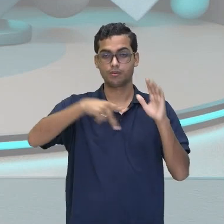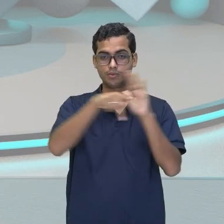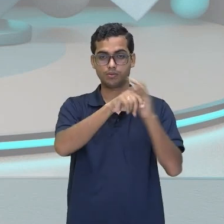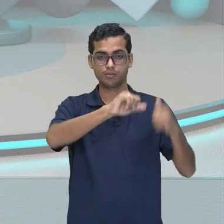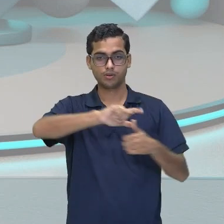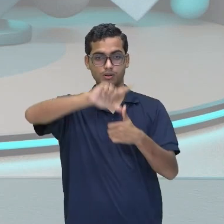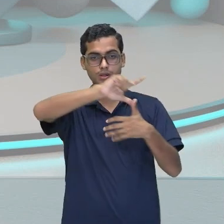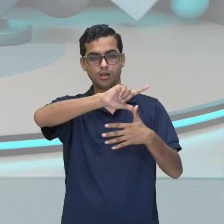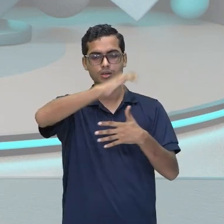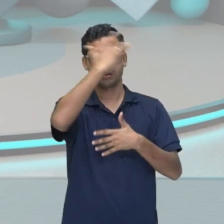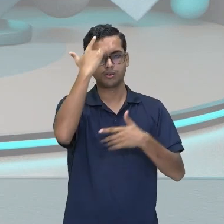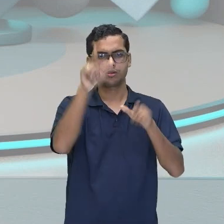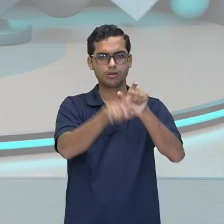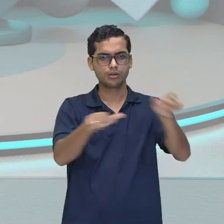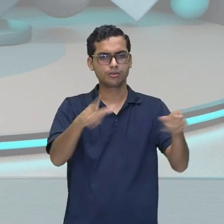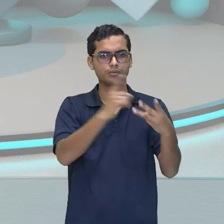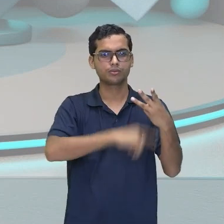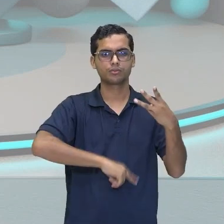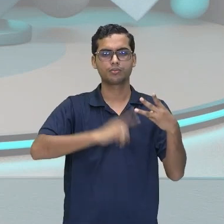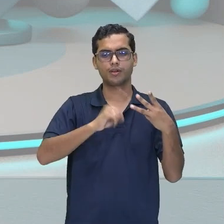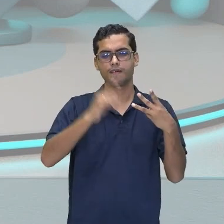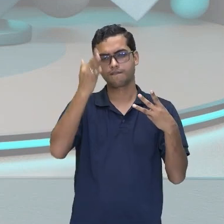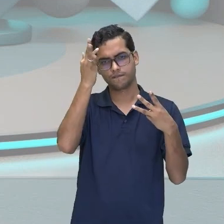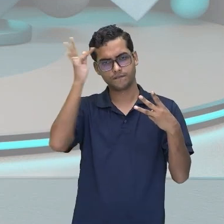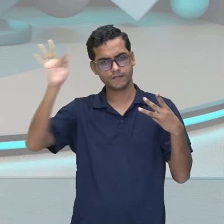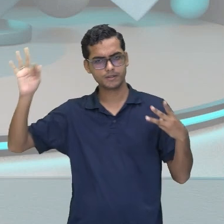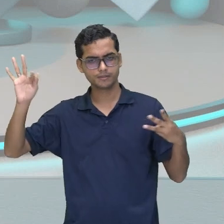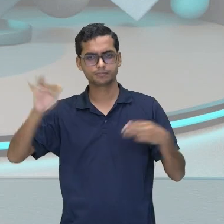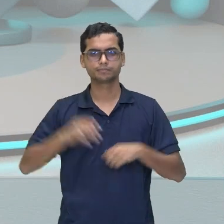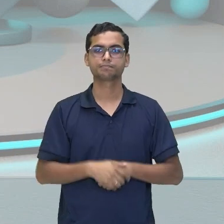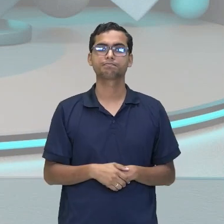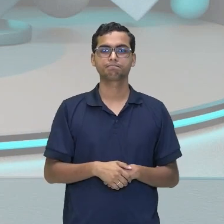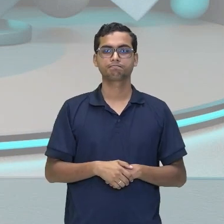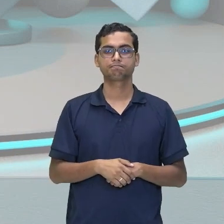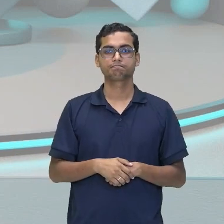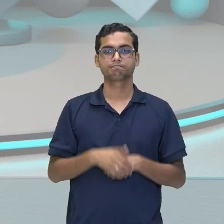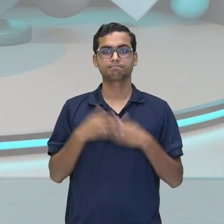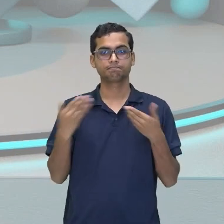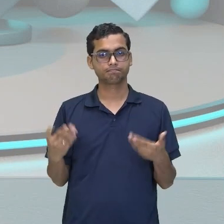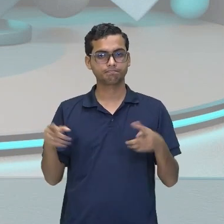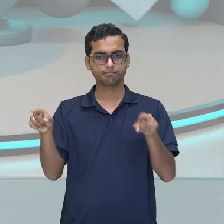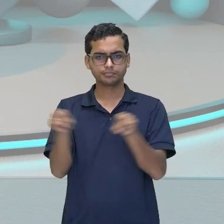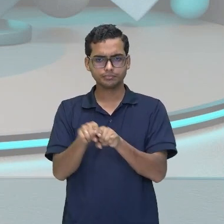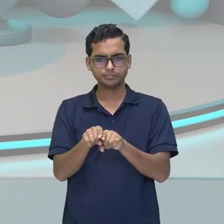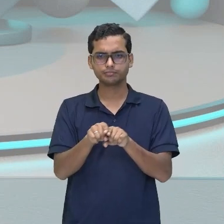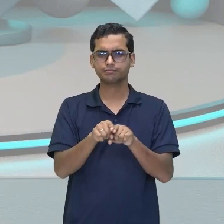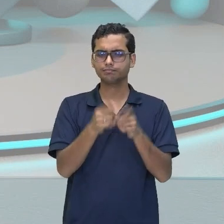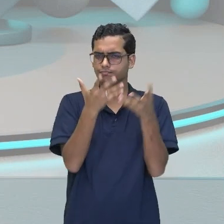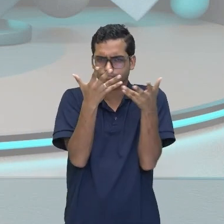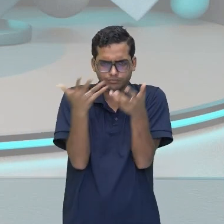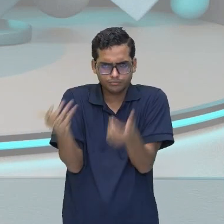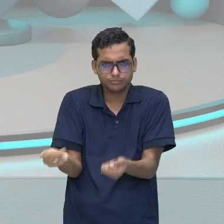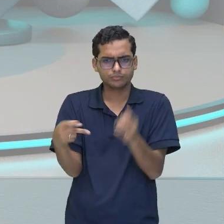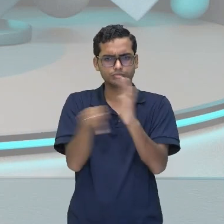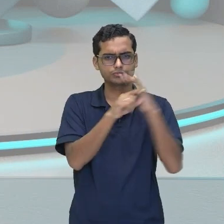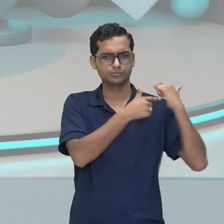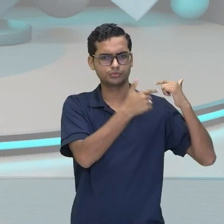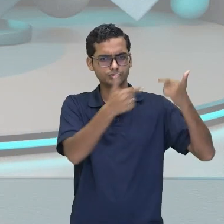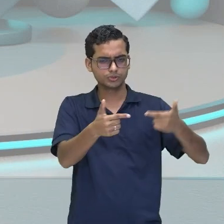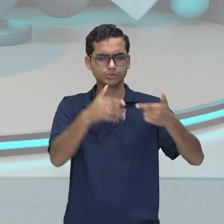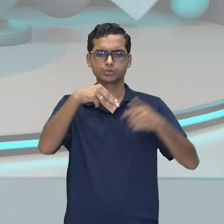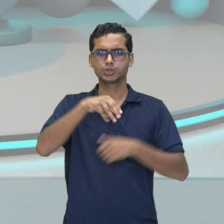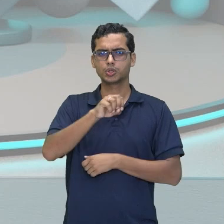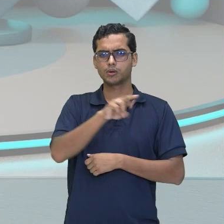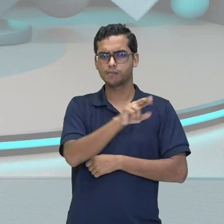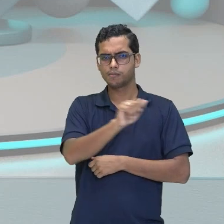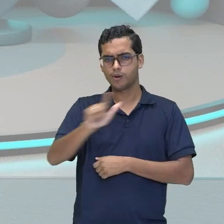mostrar conformado com as tradições morais e religiosas da época. Ele acabou tendo que